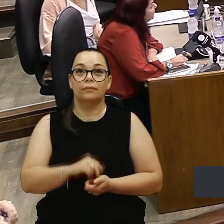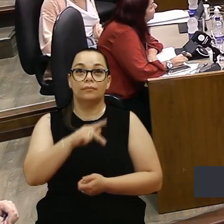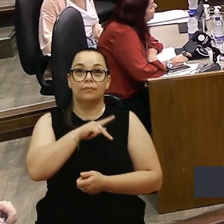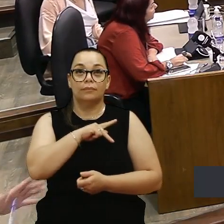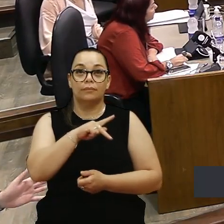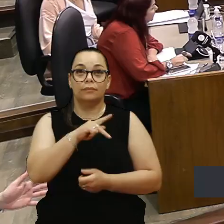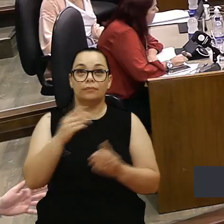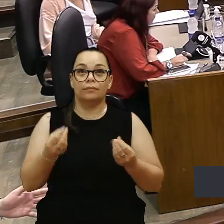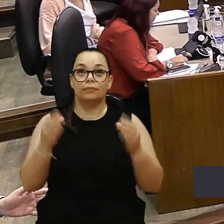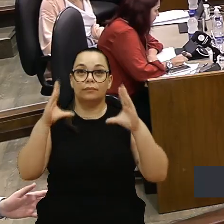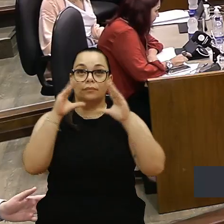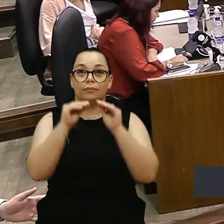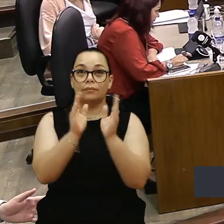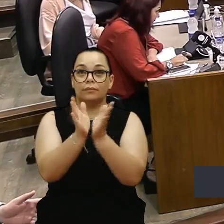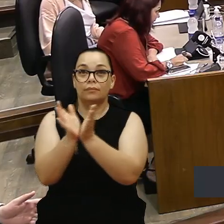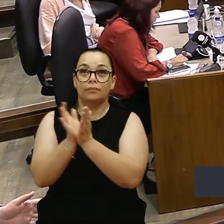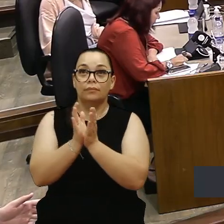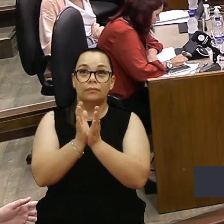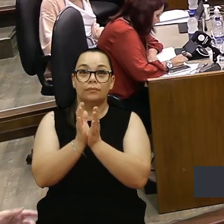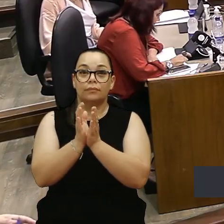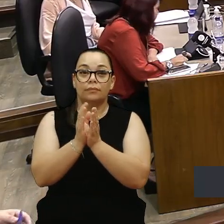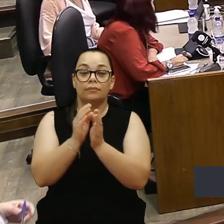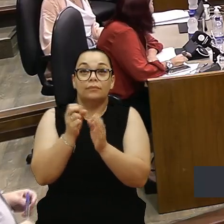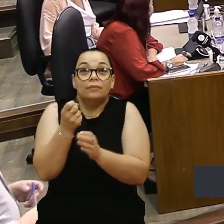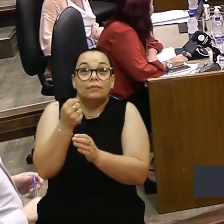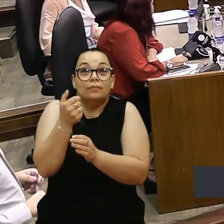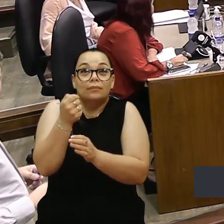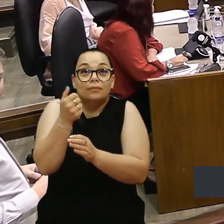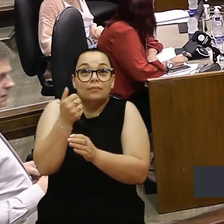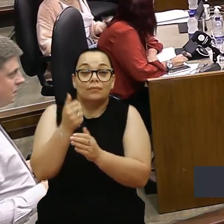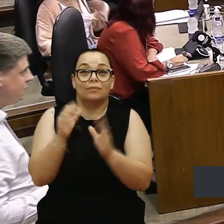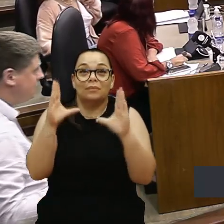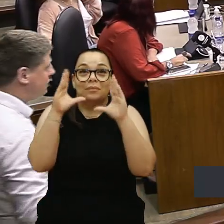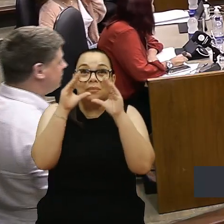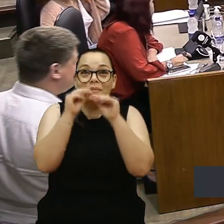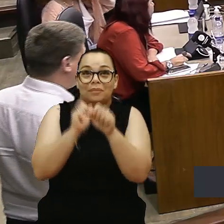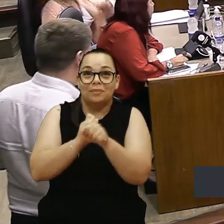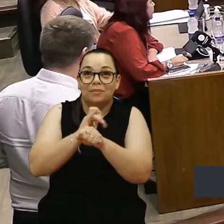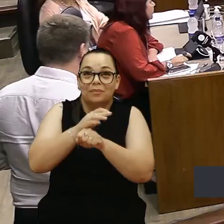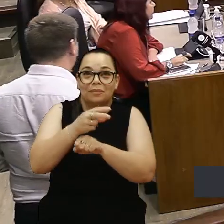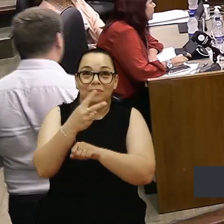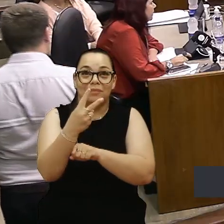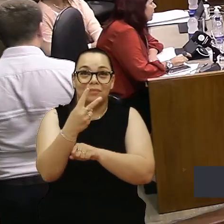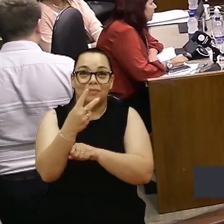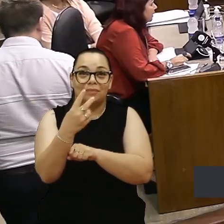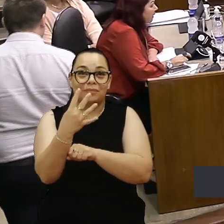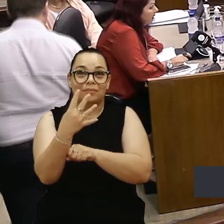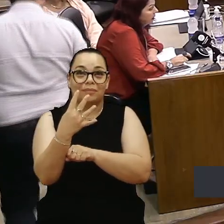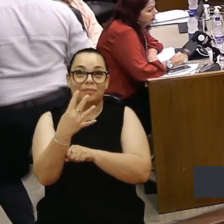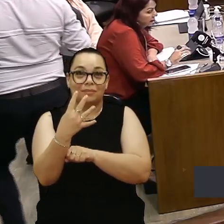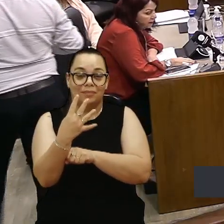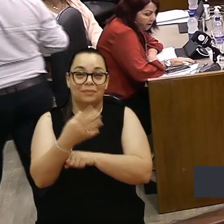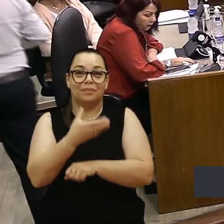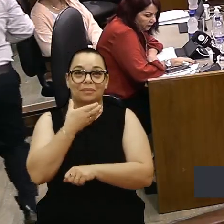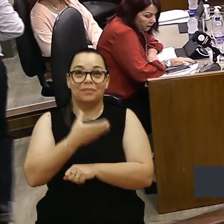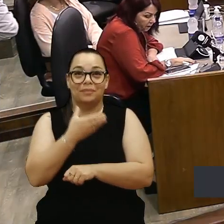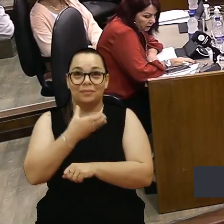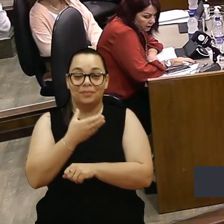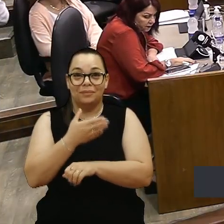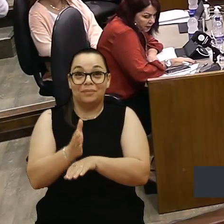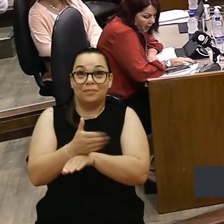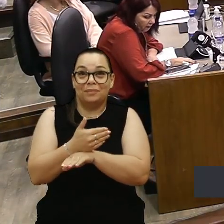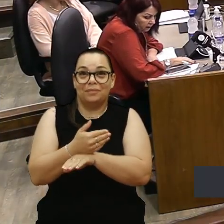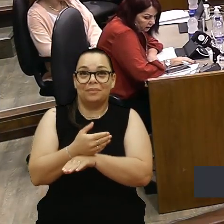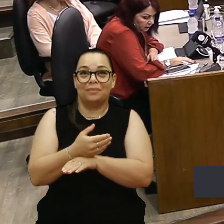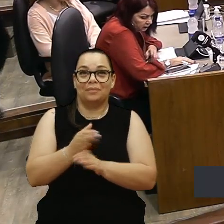Presidente, boa noite a todos os colegas. 16 para meia-noite já, nós estamos entrando já no dia 24, véspera de Natal, né? Então, importante